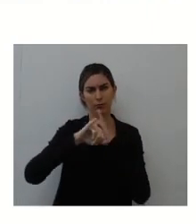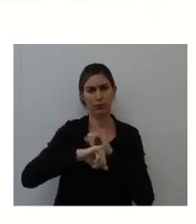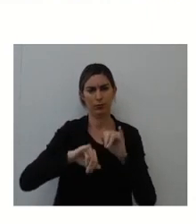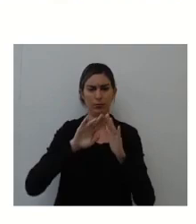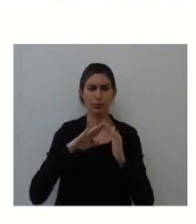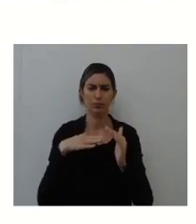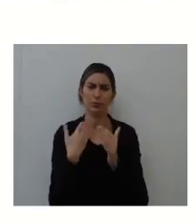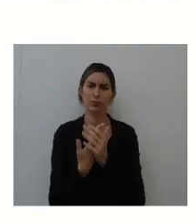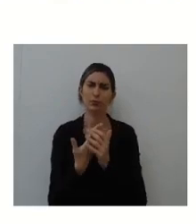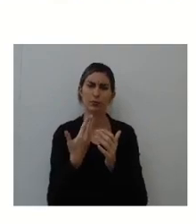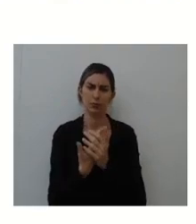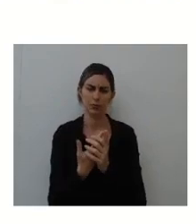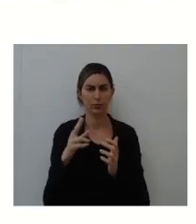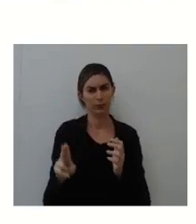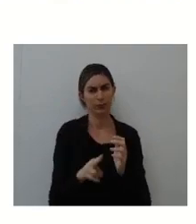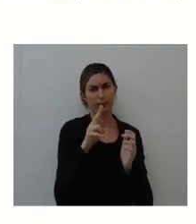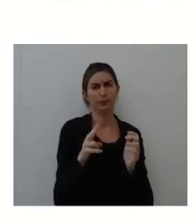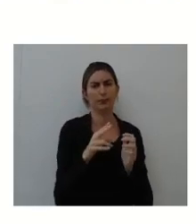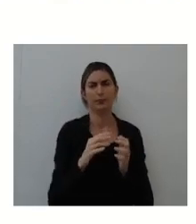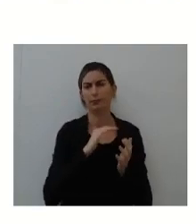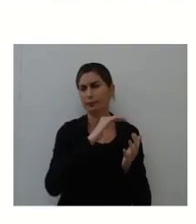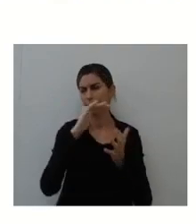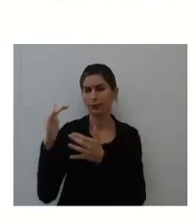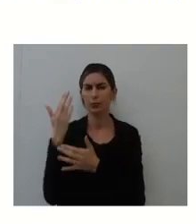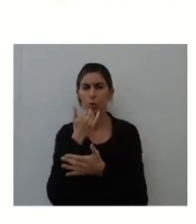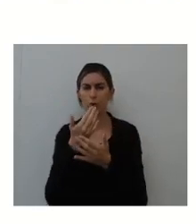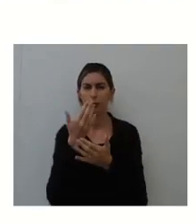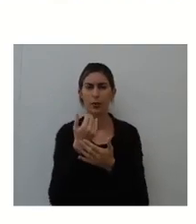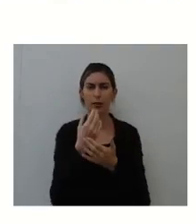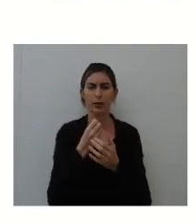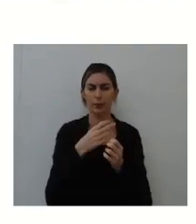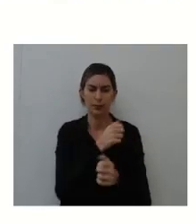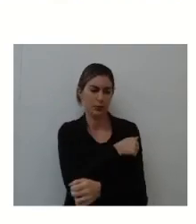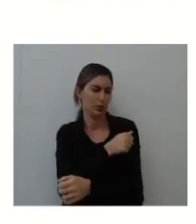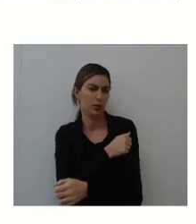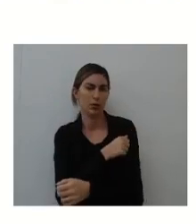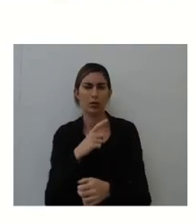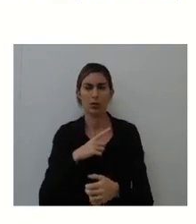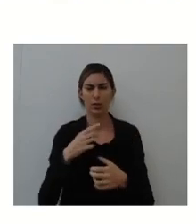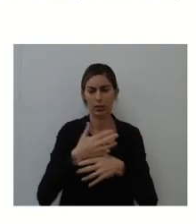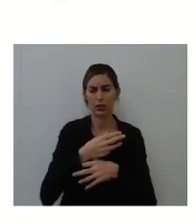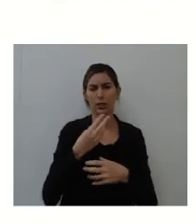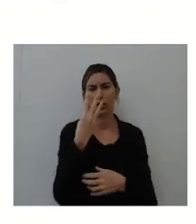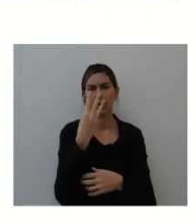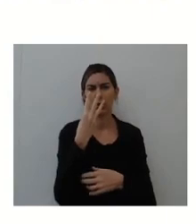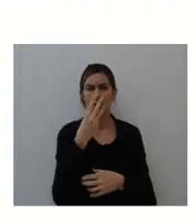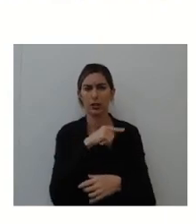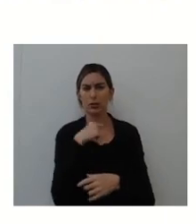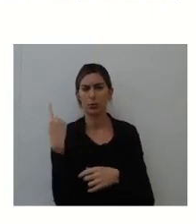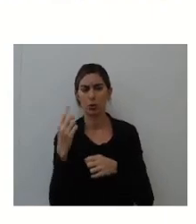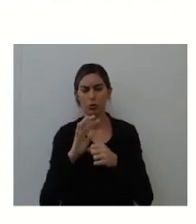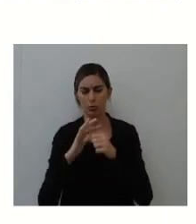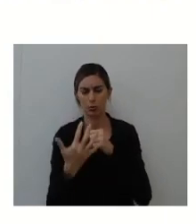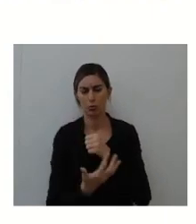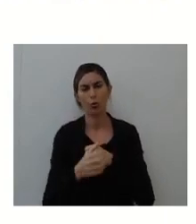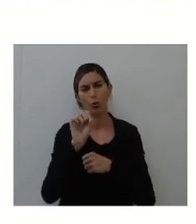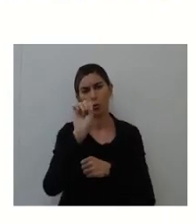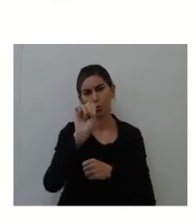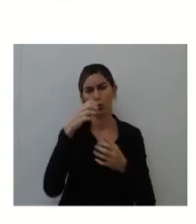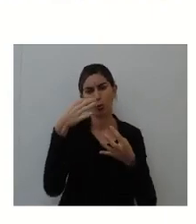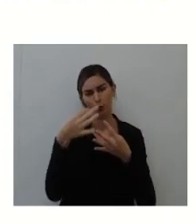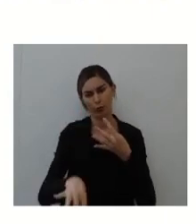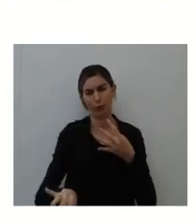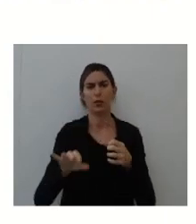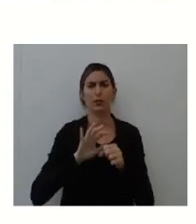Escolas foram utilizadas para distribuir kits de alimentação para alunos. Cidade tem 3 mortes por Covid-19 e 8 casos